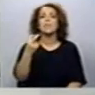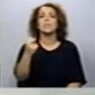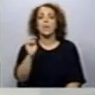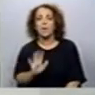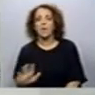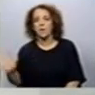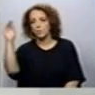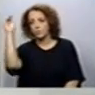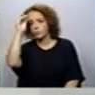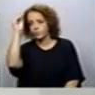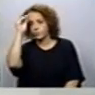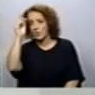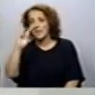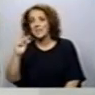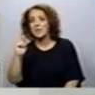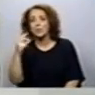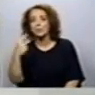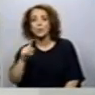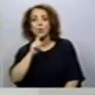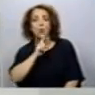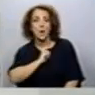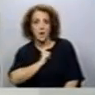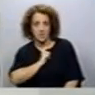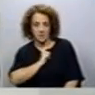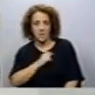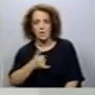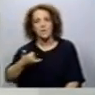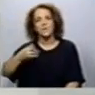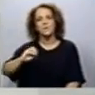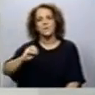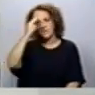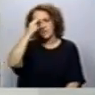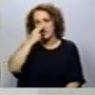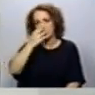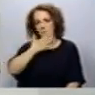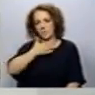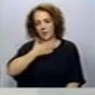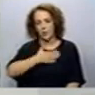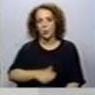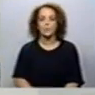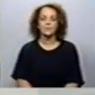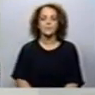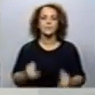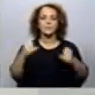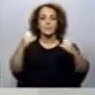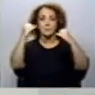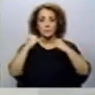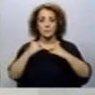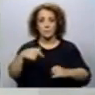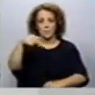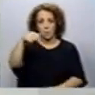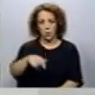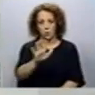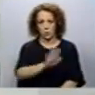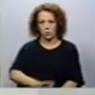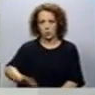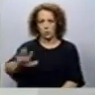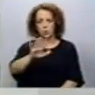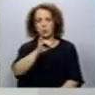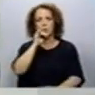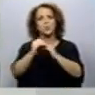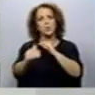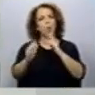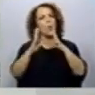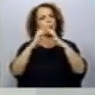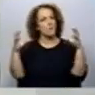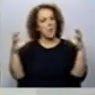do interior 13 apenas para a Guarda e 20 para Castelo Branco. Na região sul, aqui temos céu pouco nublado ou limpo,